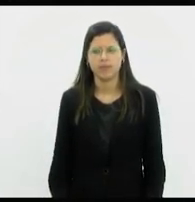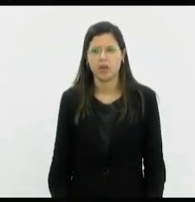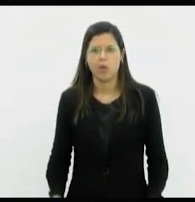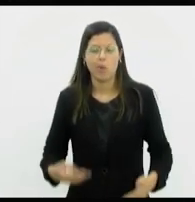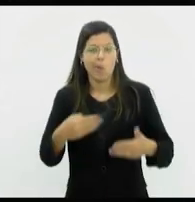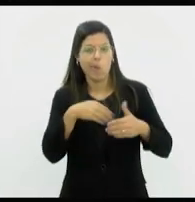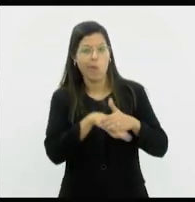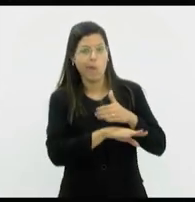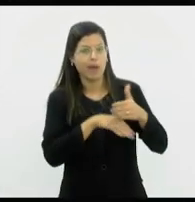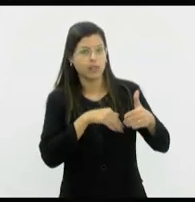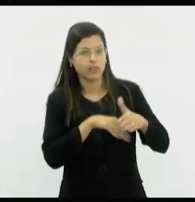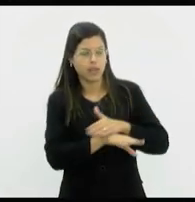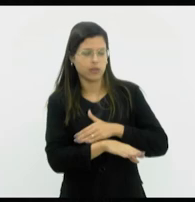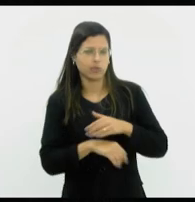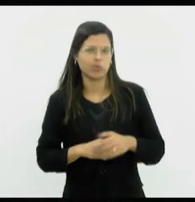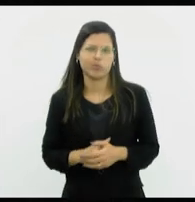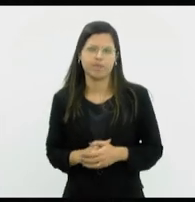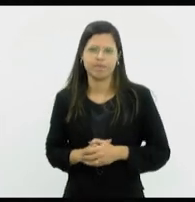Guardados